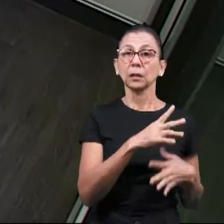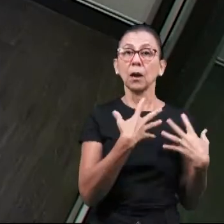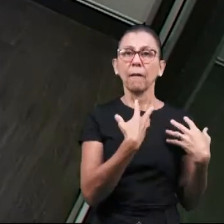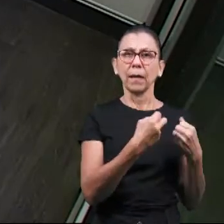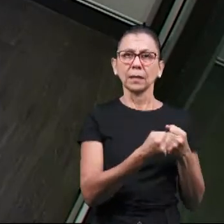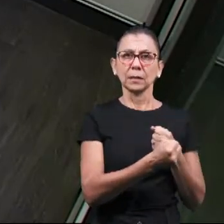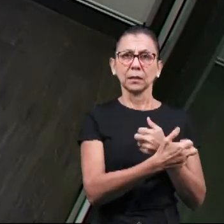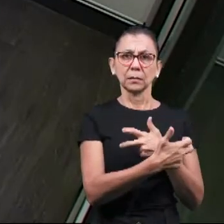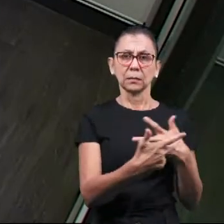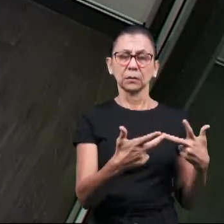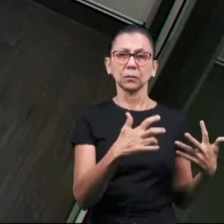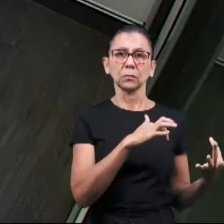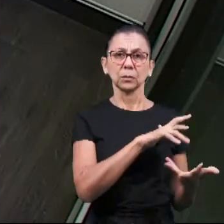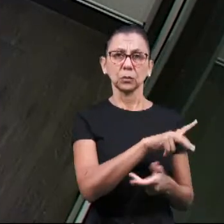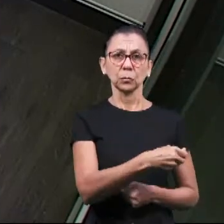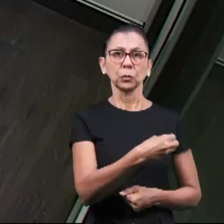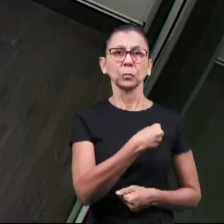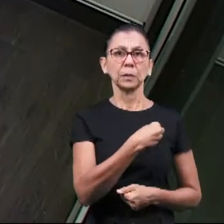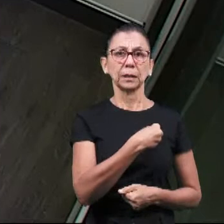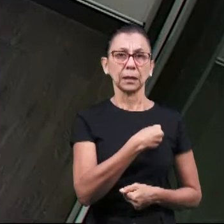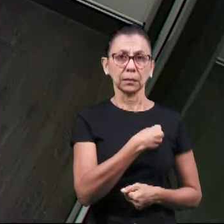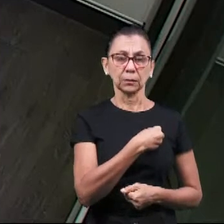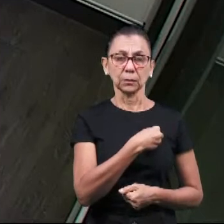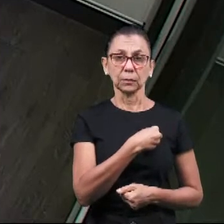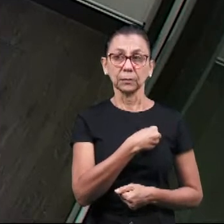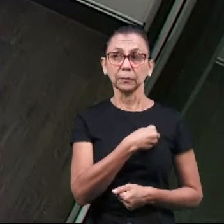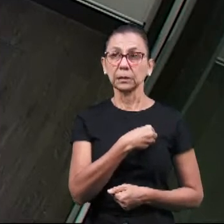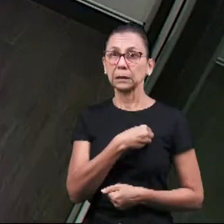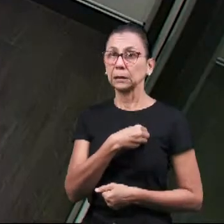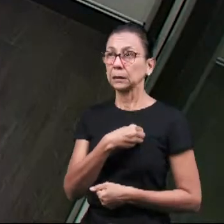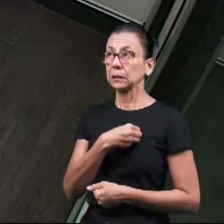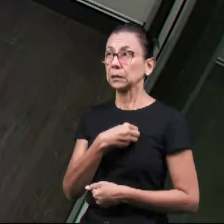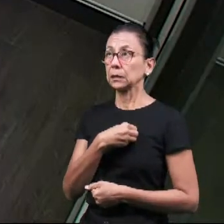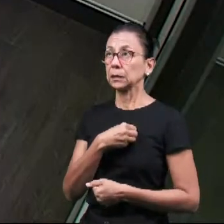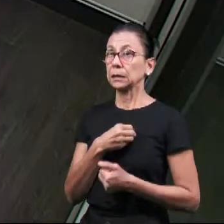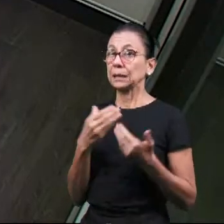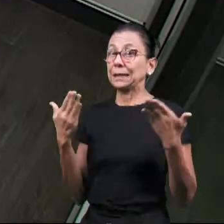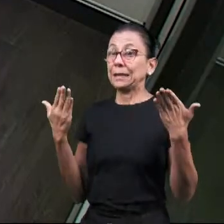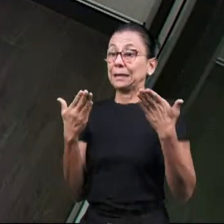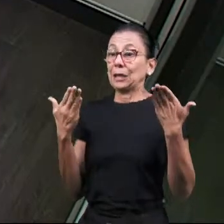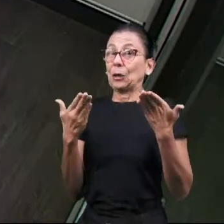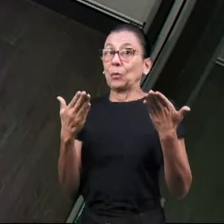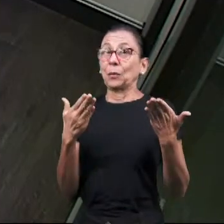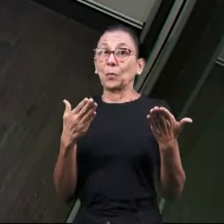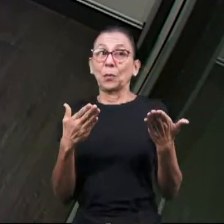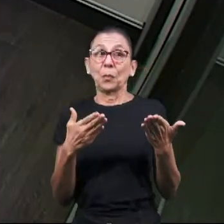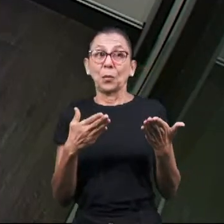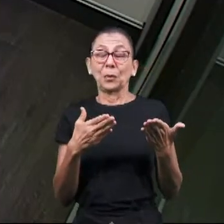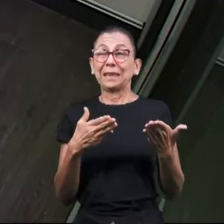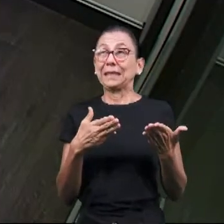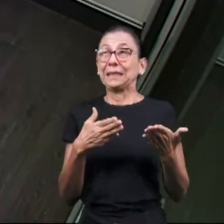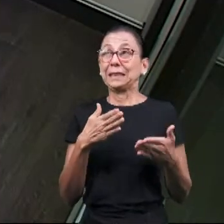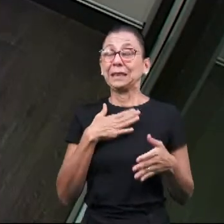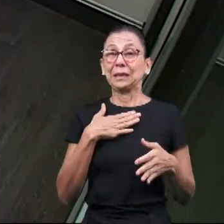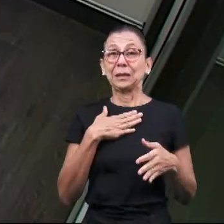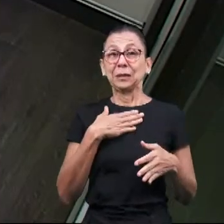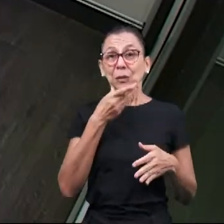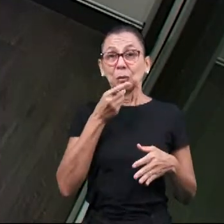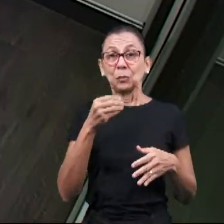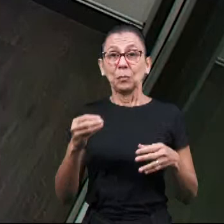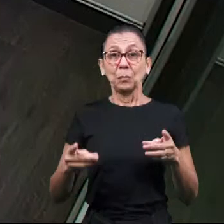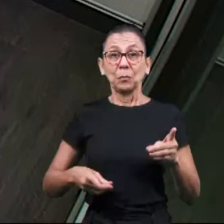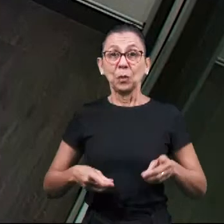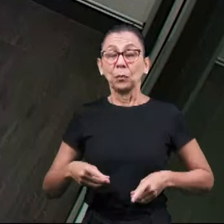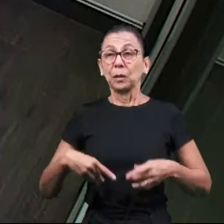né? Eu pensei: muito claro. E agora? Pra que eu fui fazer esse negócio que meu primo me ensinou? E agora que eu faço? Aí ele pensou assim: